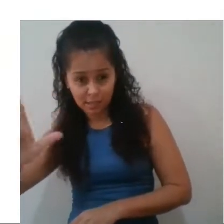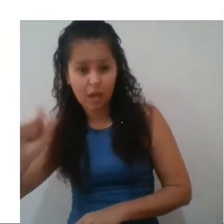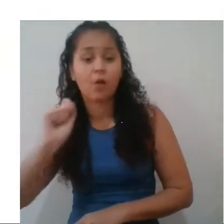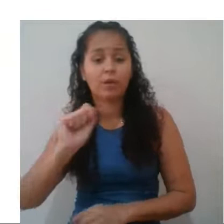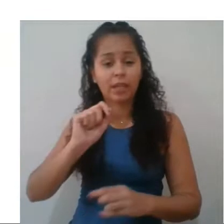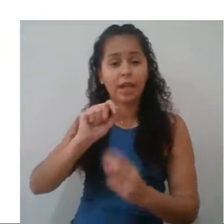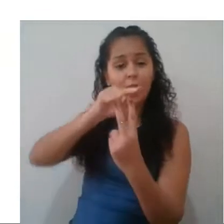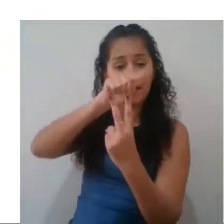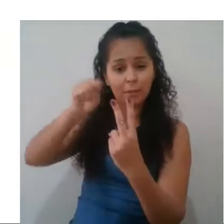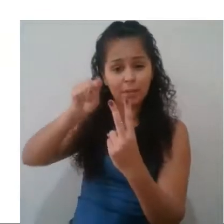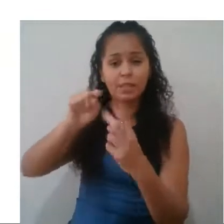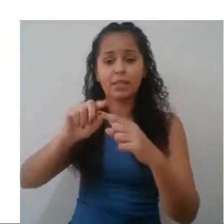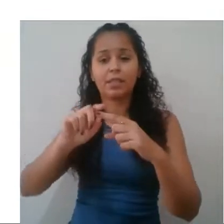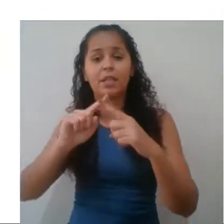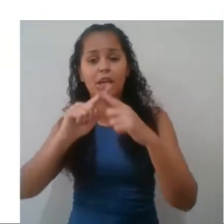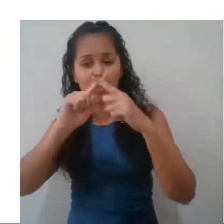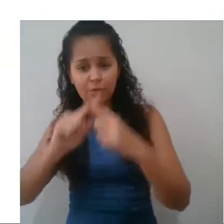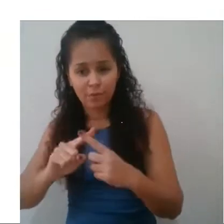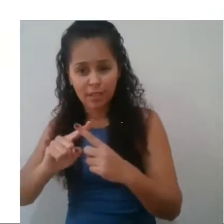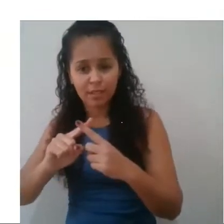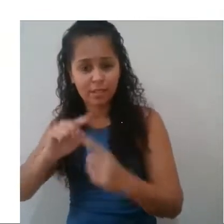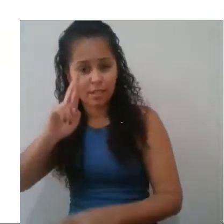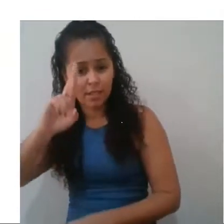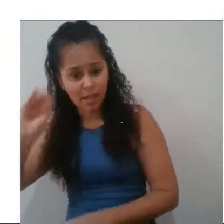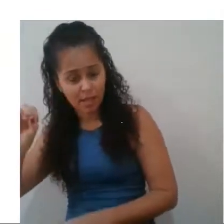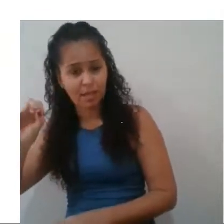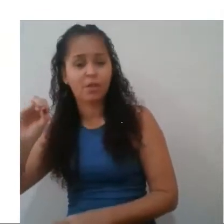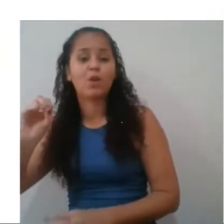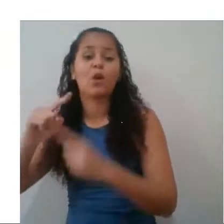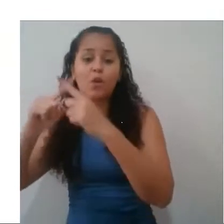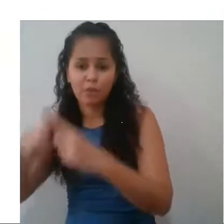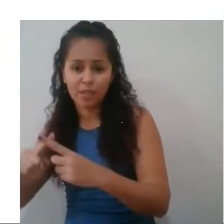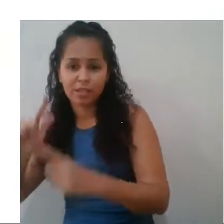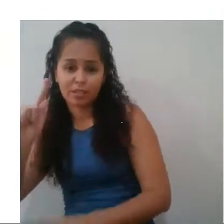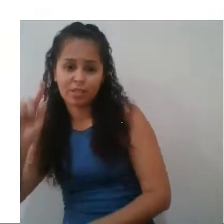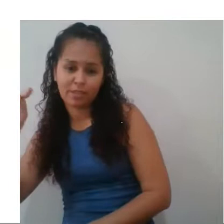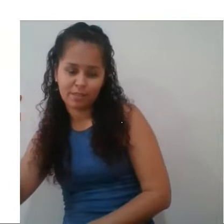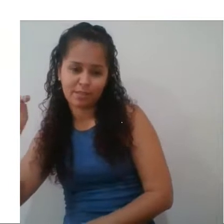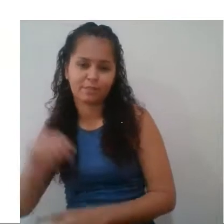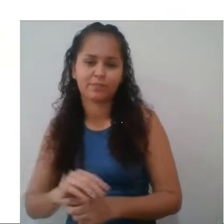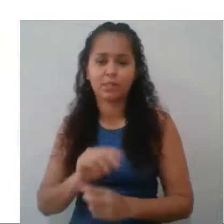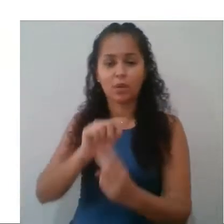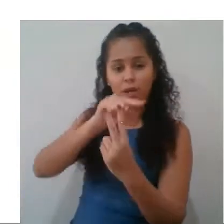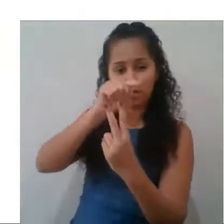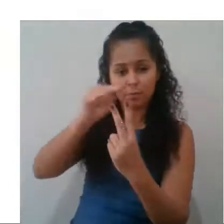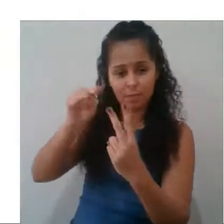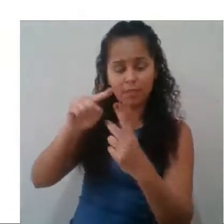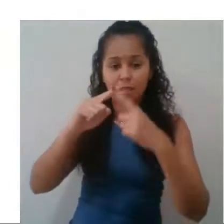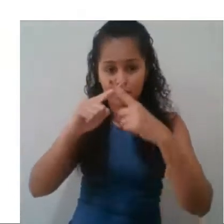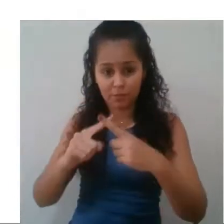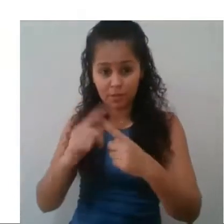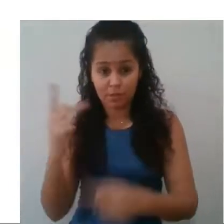a geratriz do cone. Aqui, a área lateral do tronco de cone é π vezes a soma